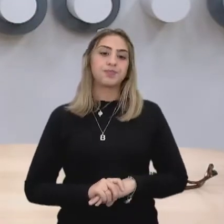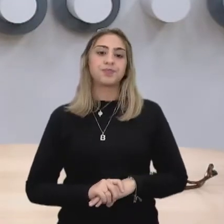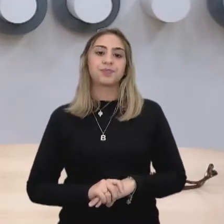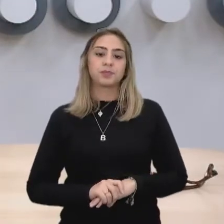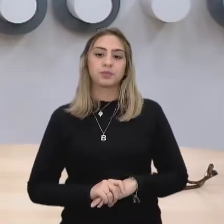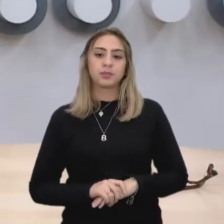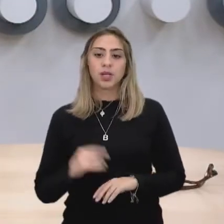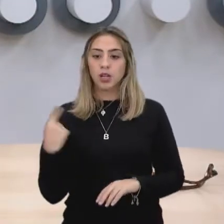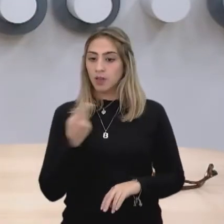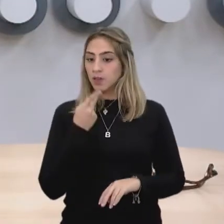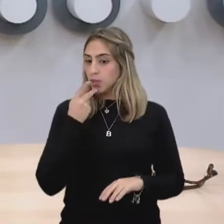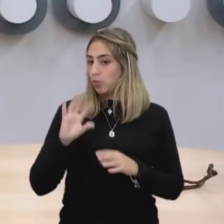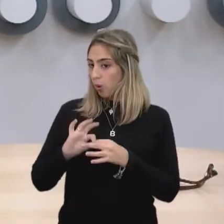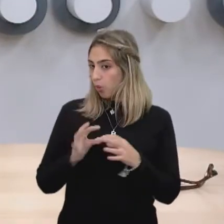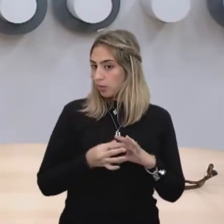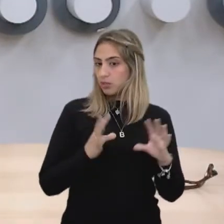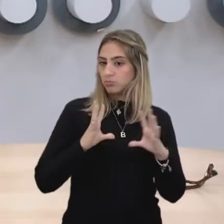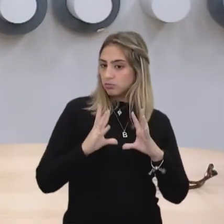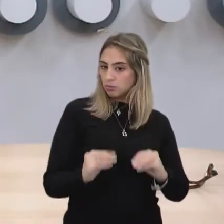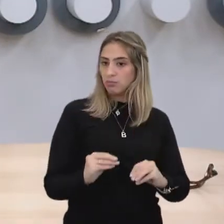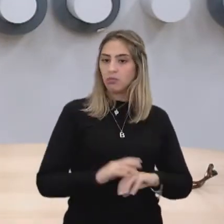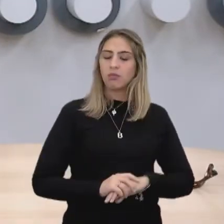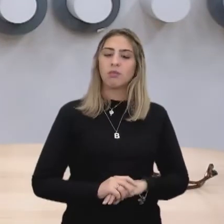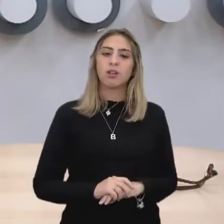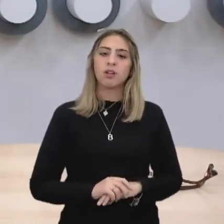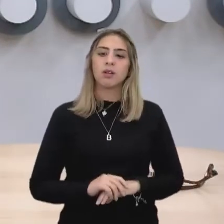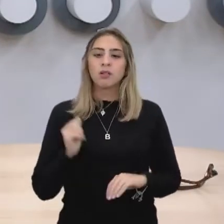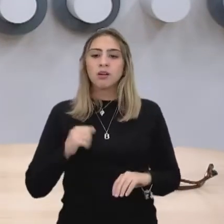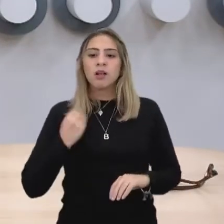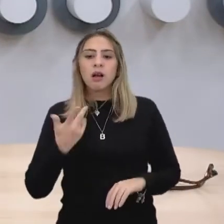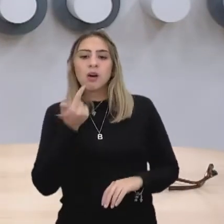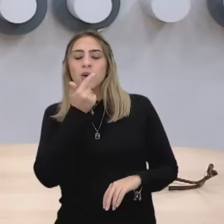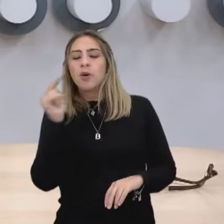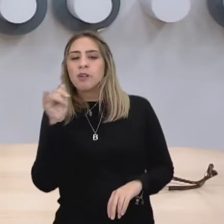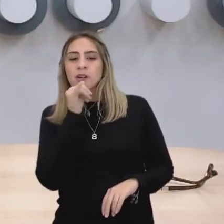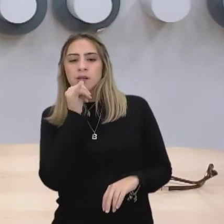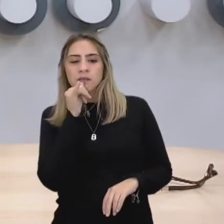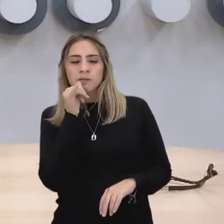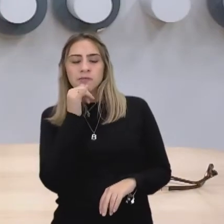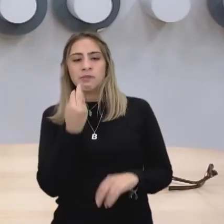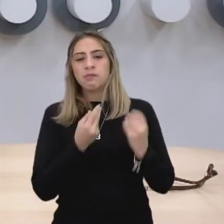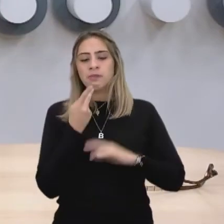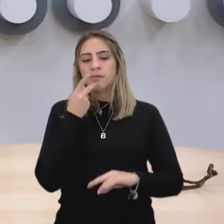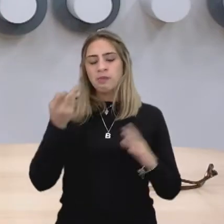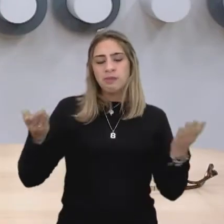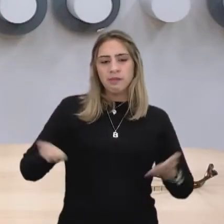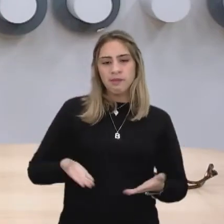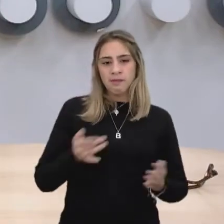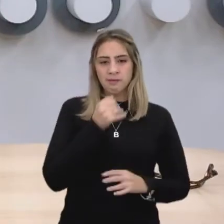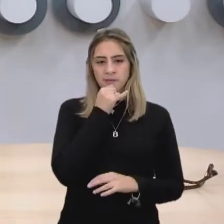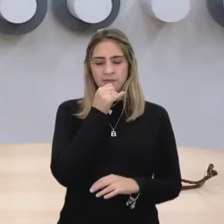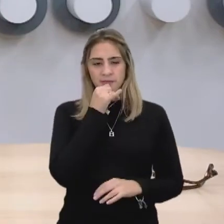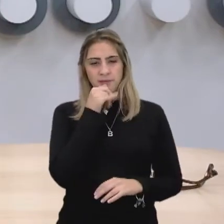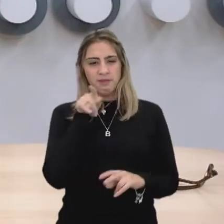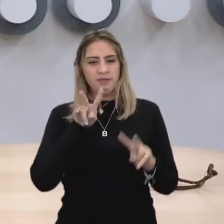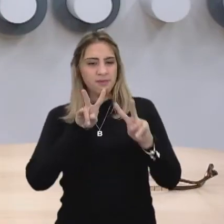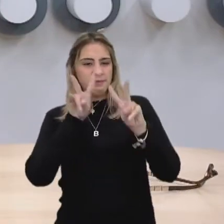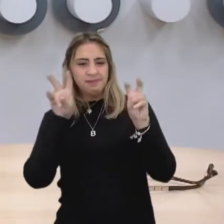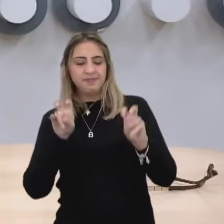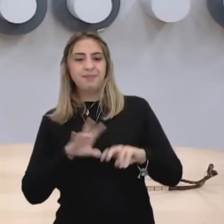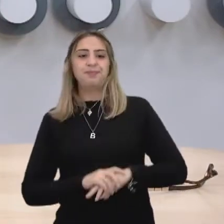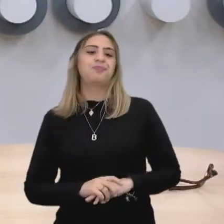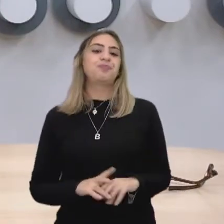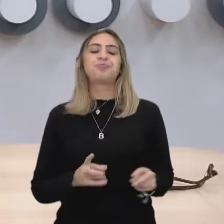está falando no contexto geral, né? Poderia tá dando outros exemplos, como a gente vai dar agora, por exemplo, né, na questão aí